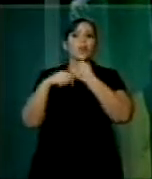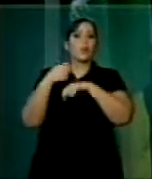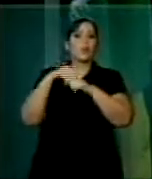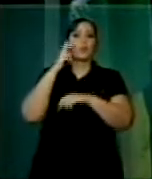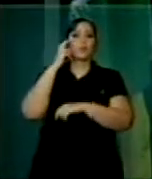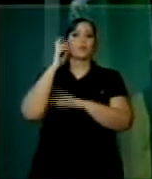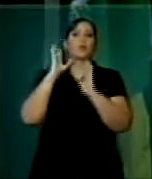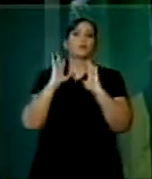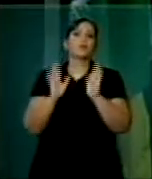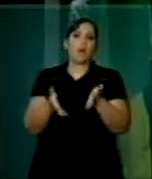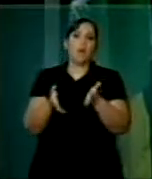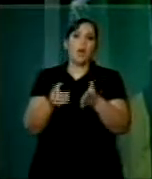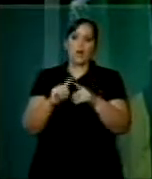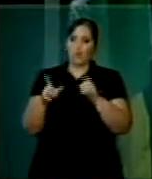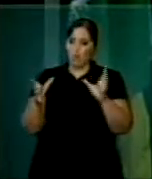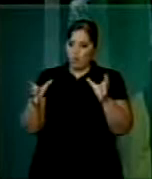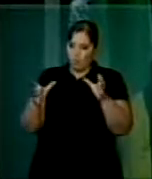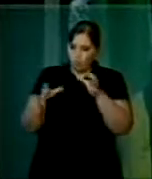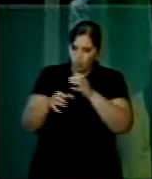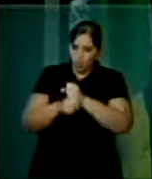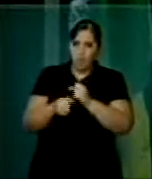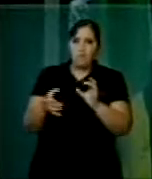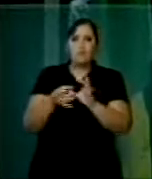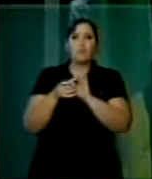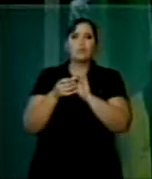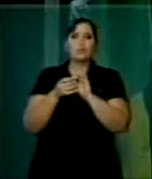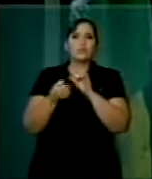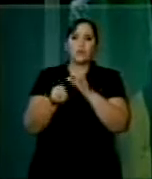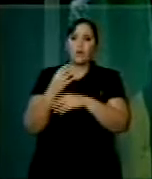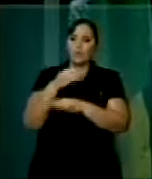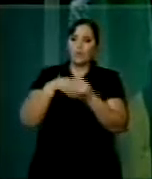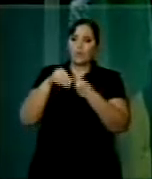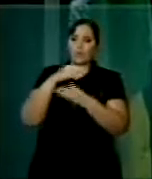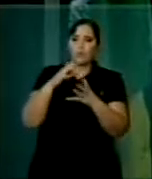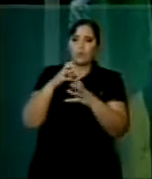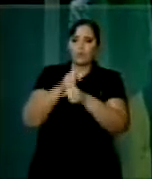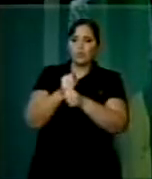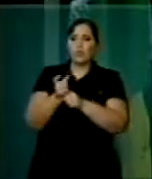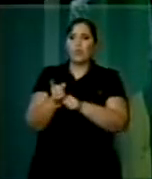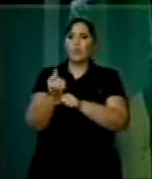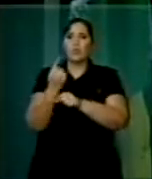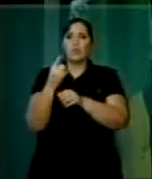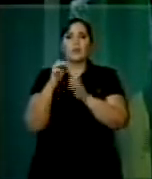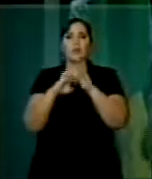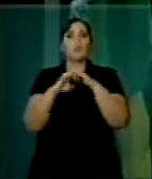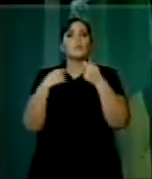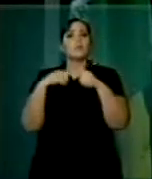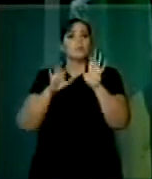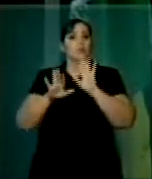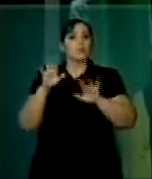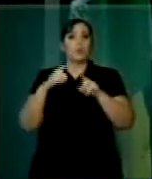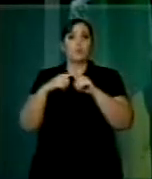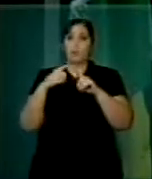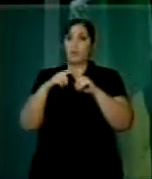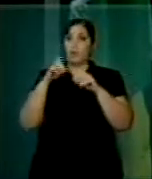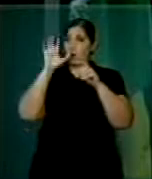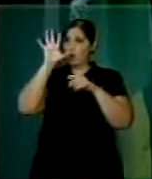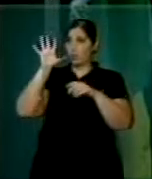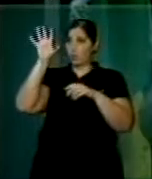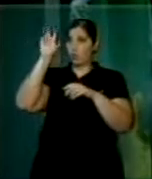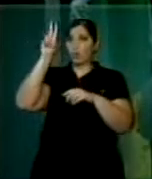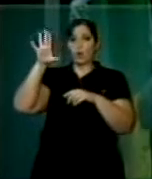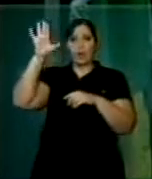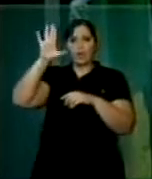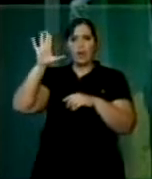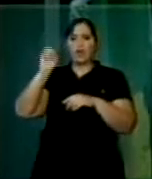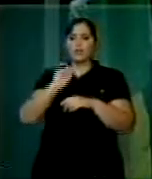de fusão tem que levar, de certa maneira, isso em conta. Além de que a região Nordeste e outra região Sul e a